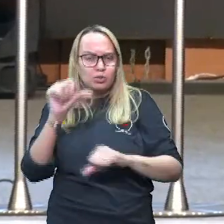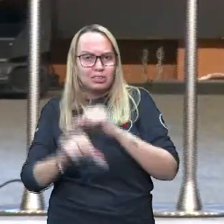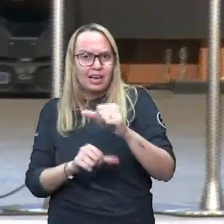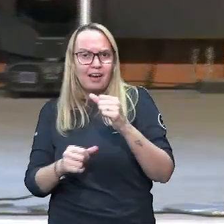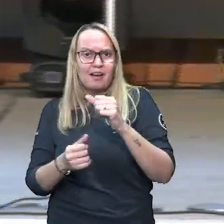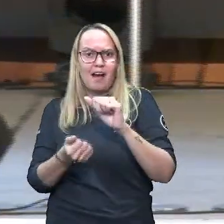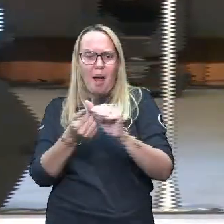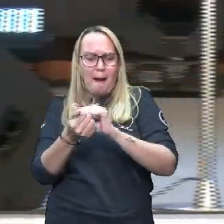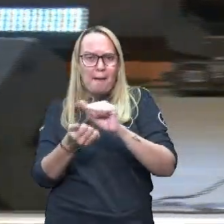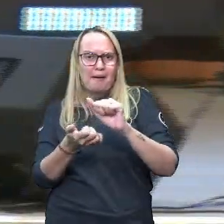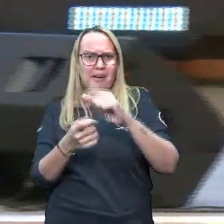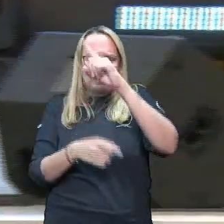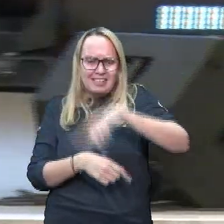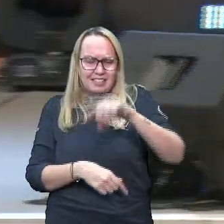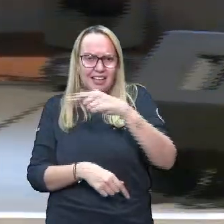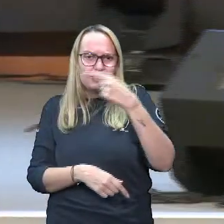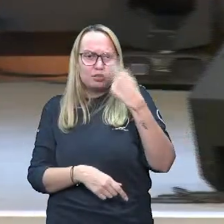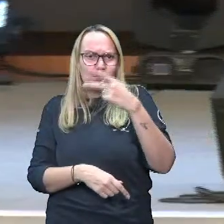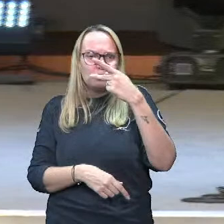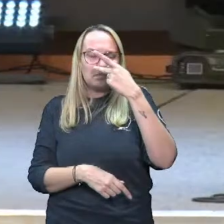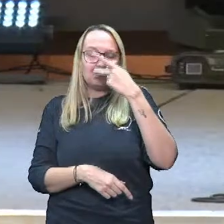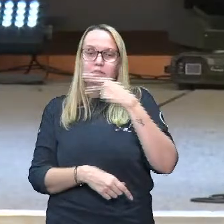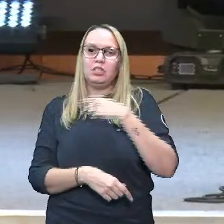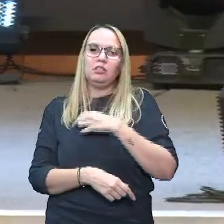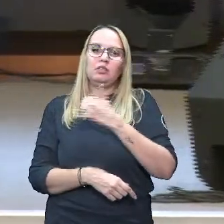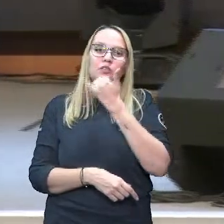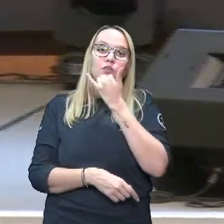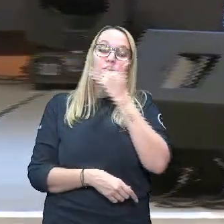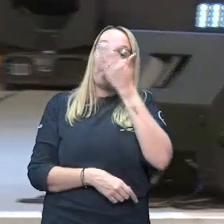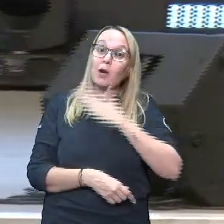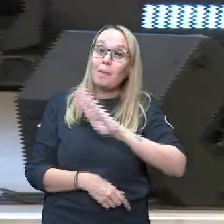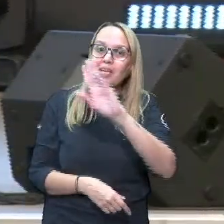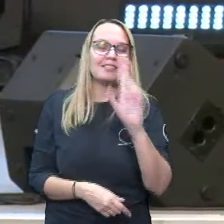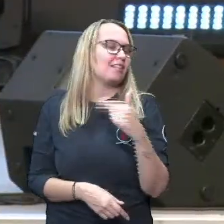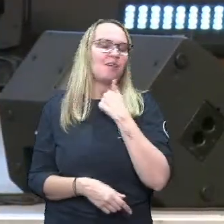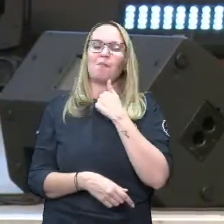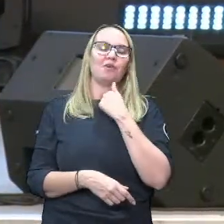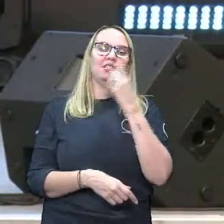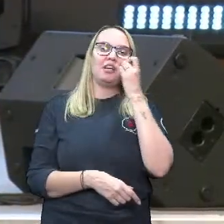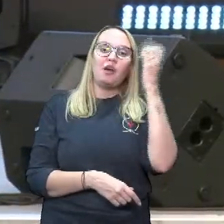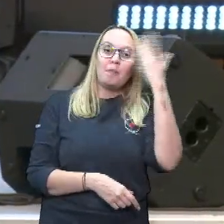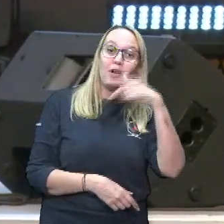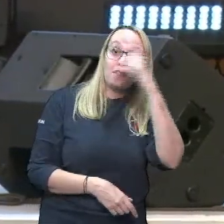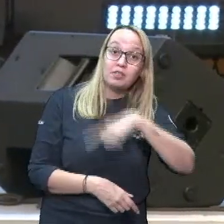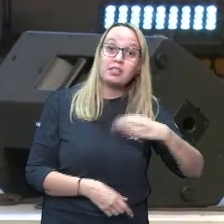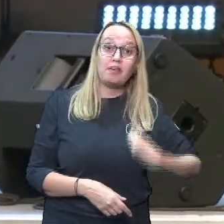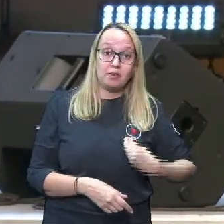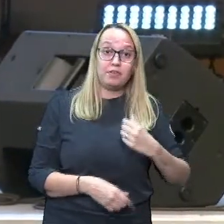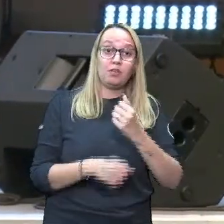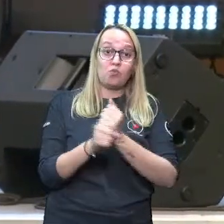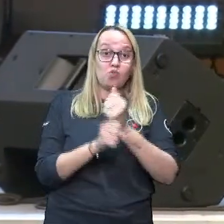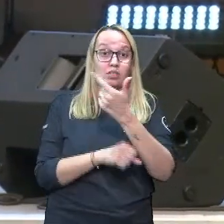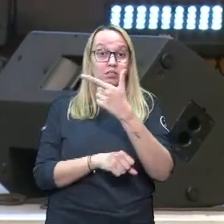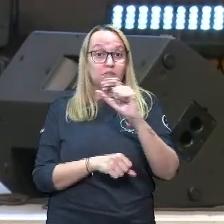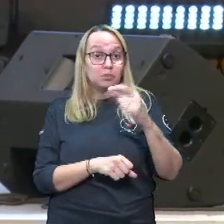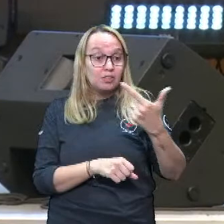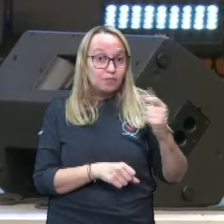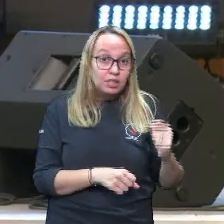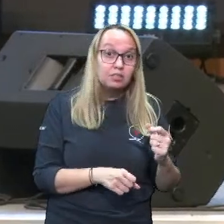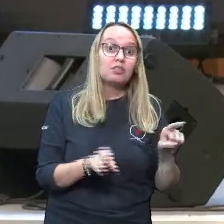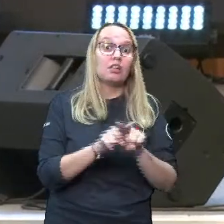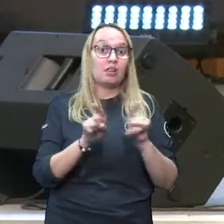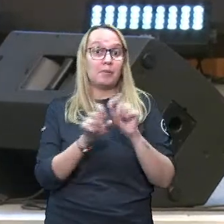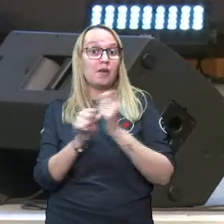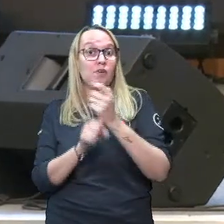está sobre você. Pastor, me prova que Deus tem promessa. Eu te provo. Você sobreviveu a 2020, sobreviveu a 2021, está